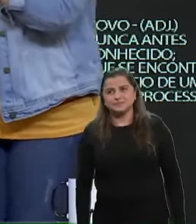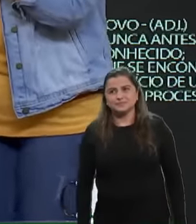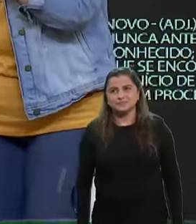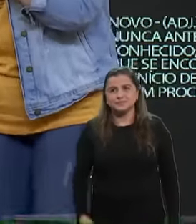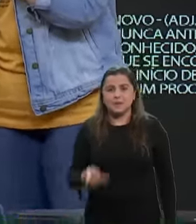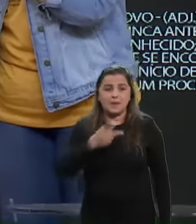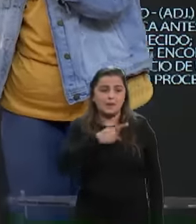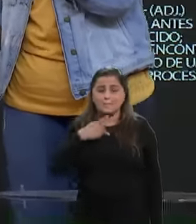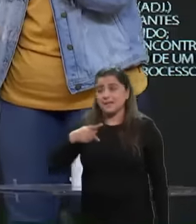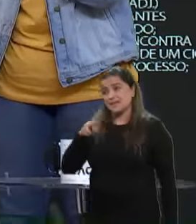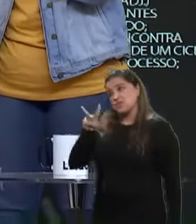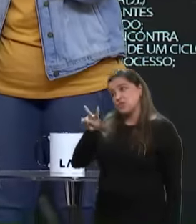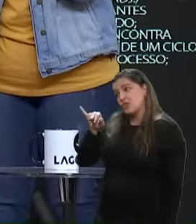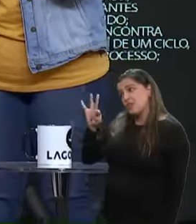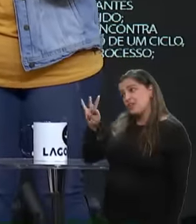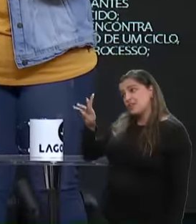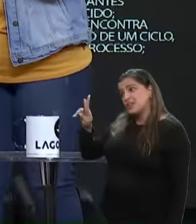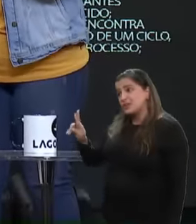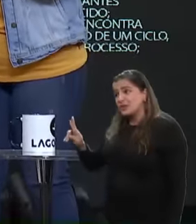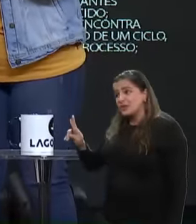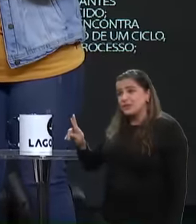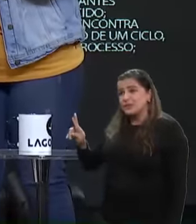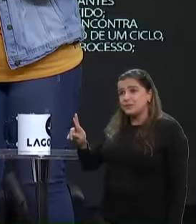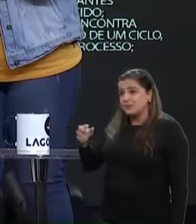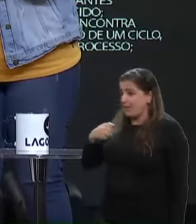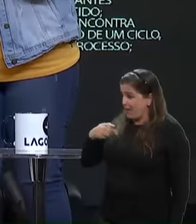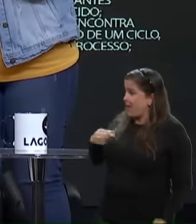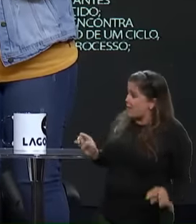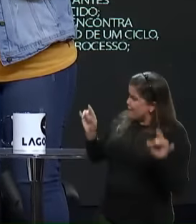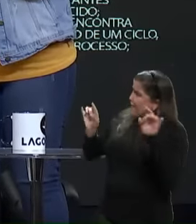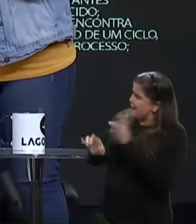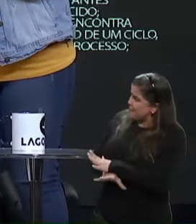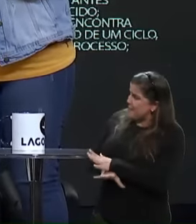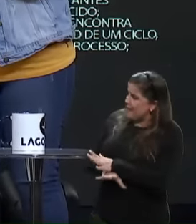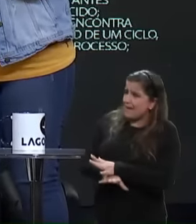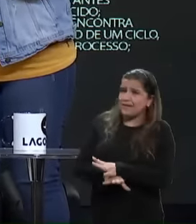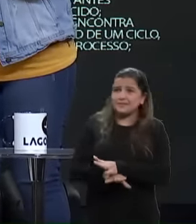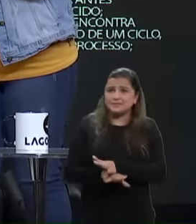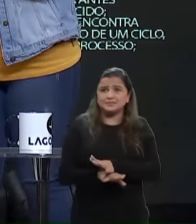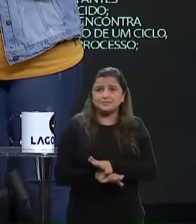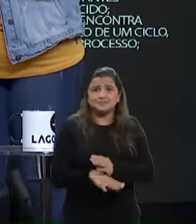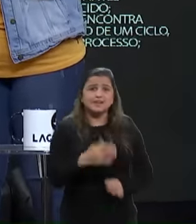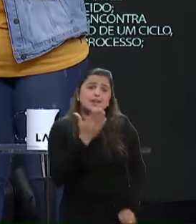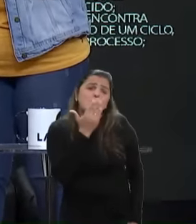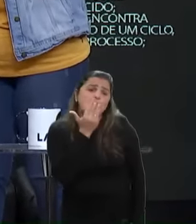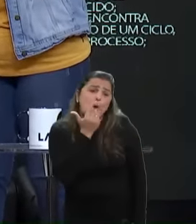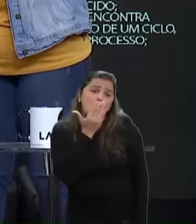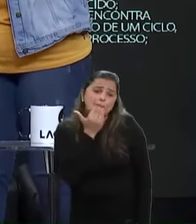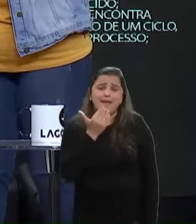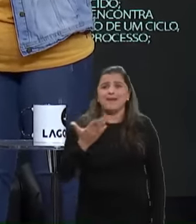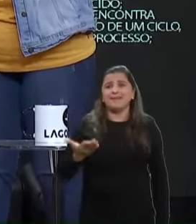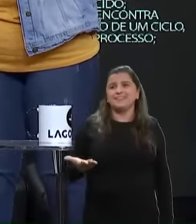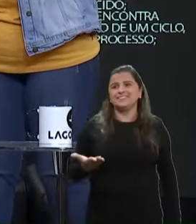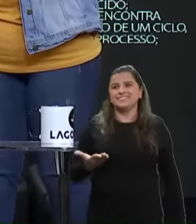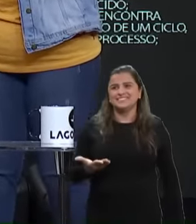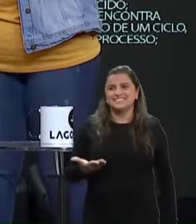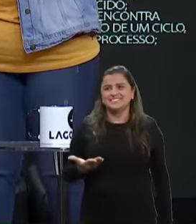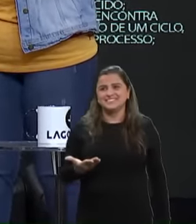Pastor Vitor Hugo, eu já vou terminar. Quero comer algo gostoso.